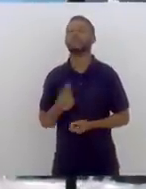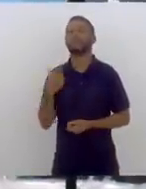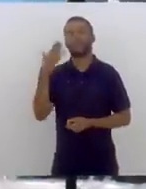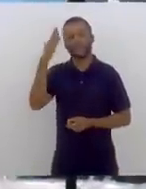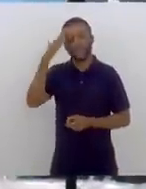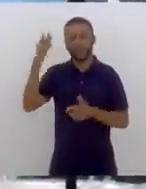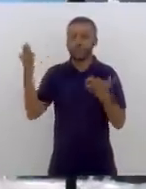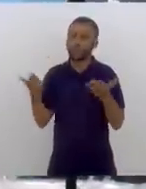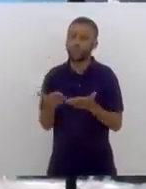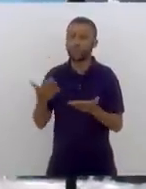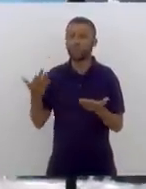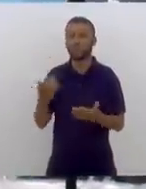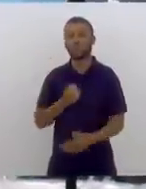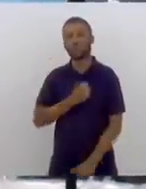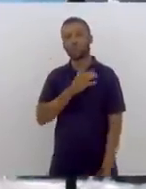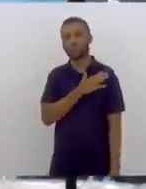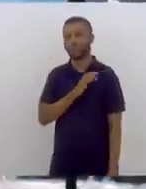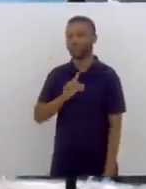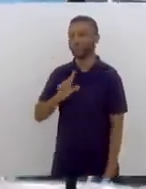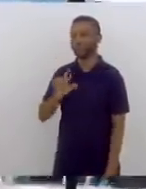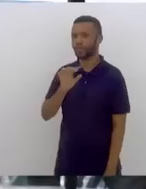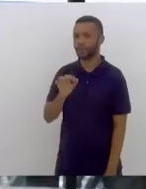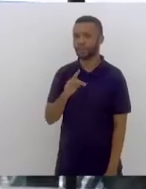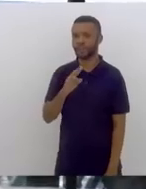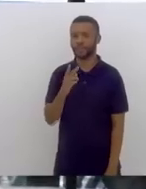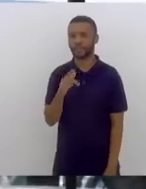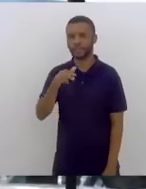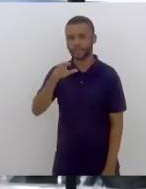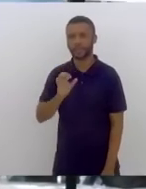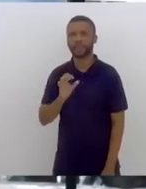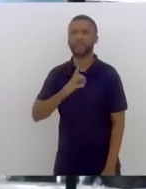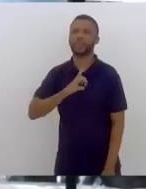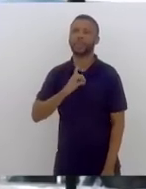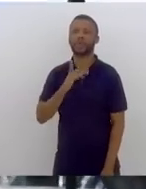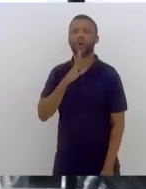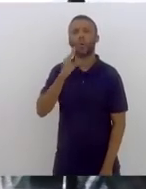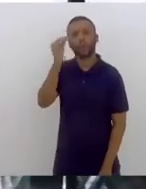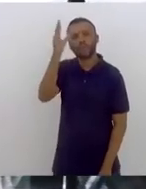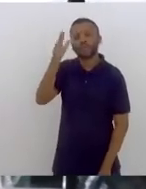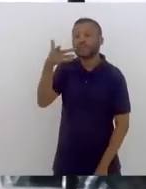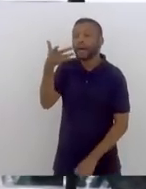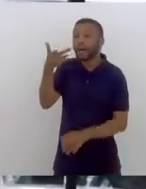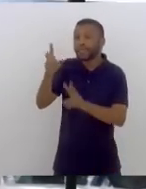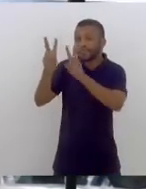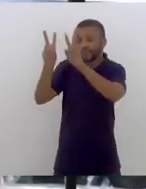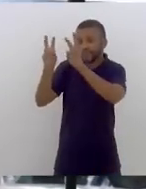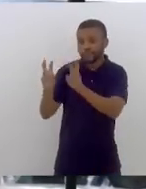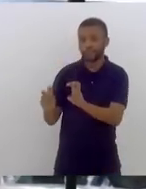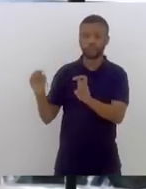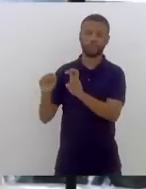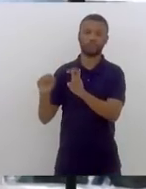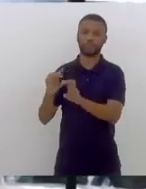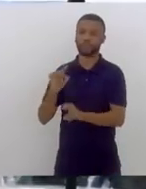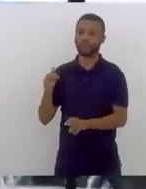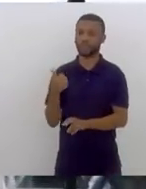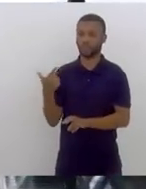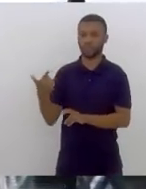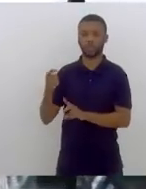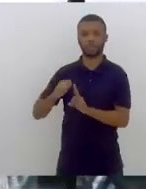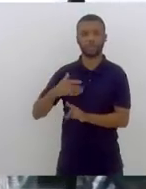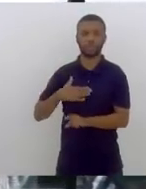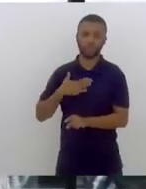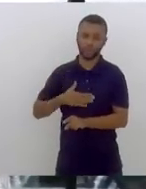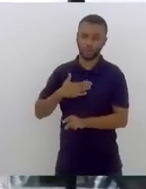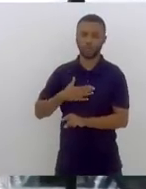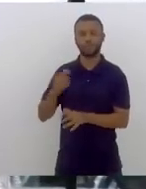Luiz Henrique tem conhecimento da matéria no dia 12 de Agosto foi levado para ele todas essas